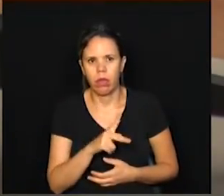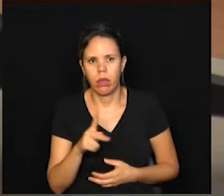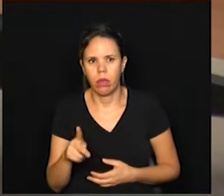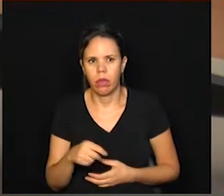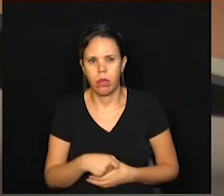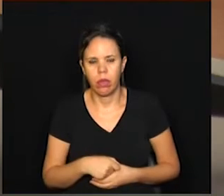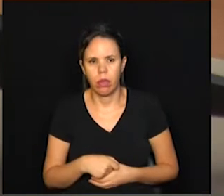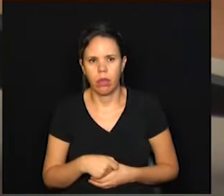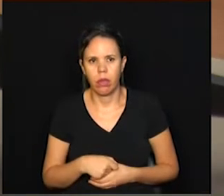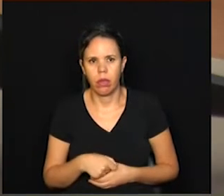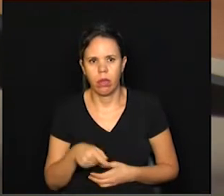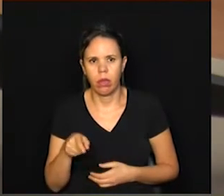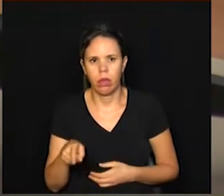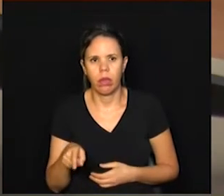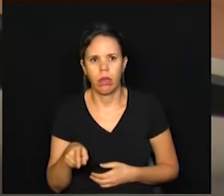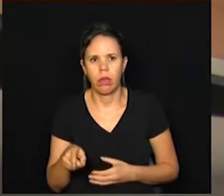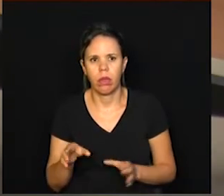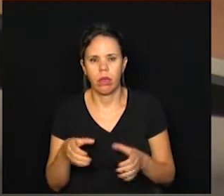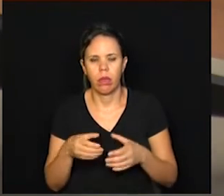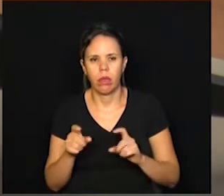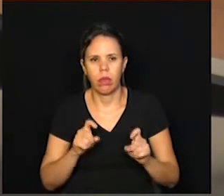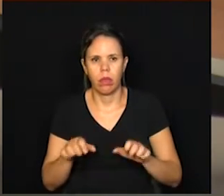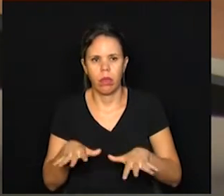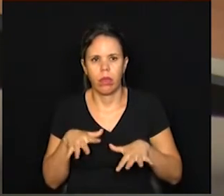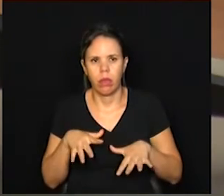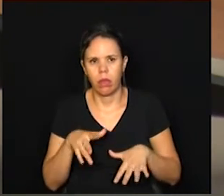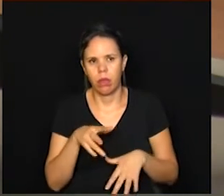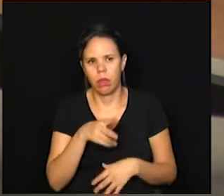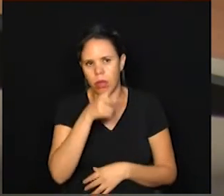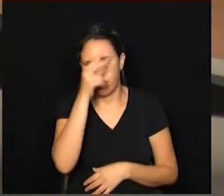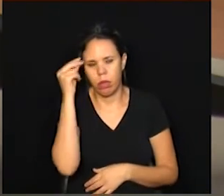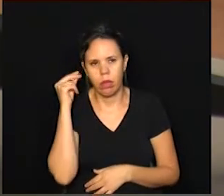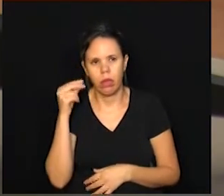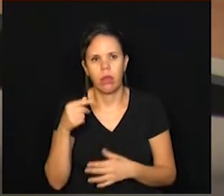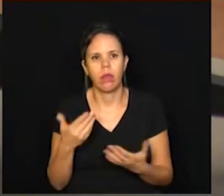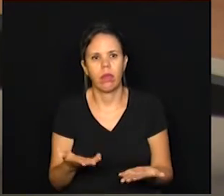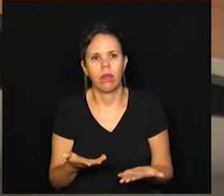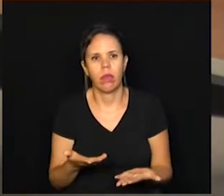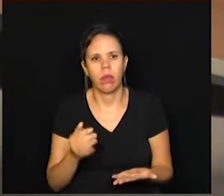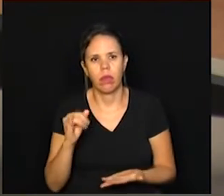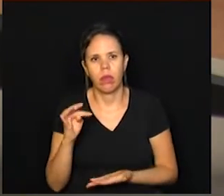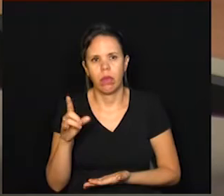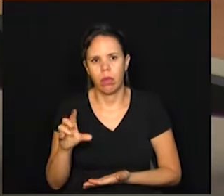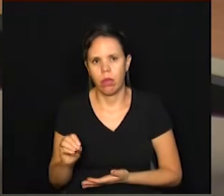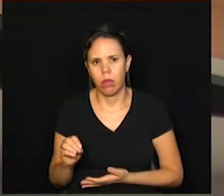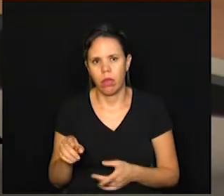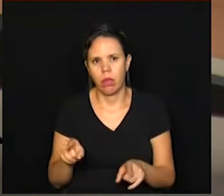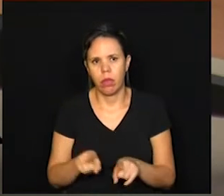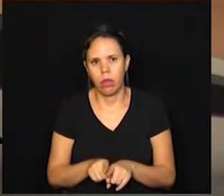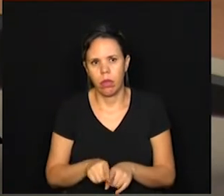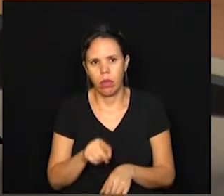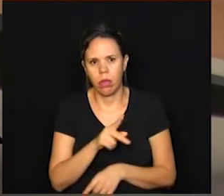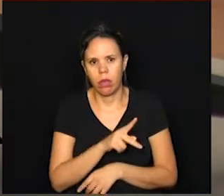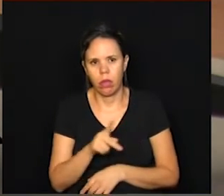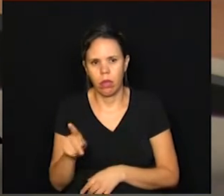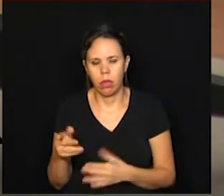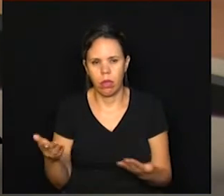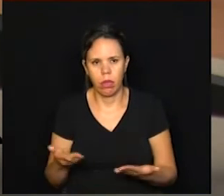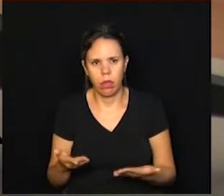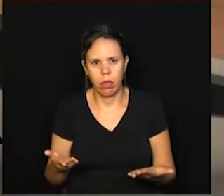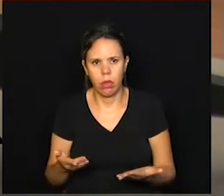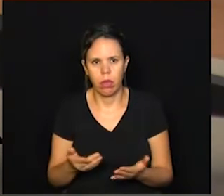que preside essa audiência pública, o senhor Ítalo também, presidente agora